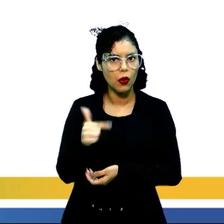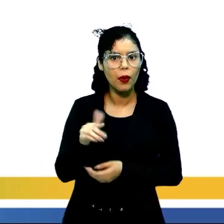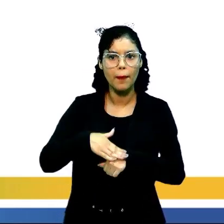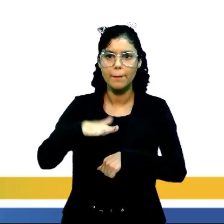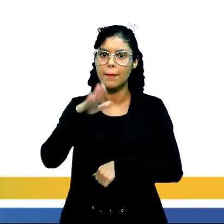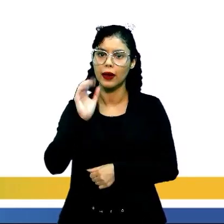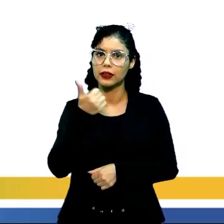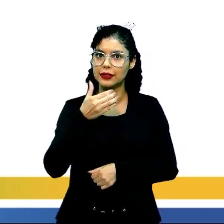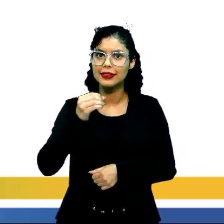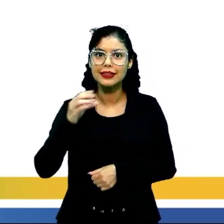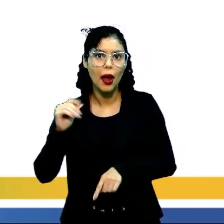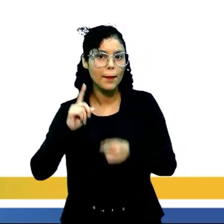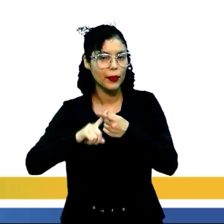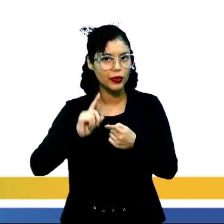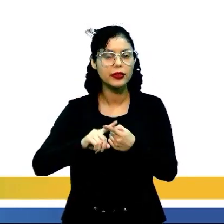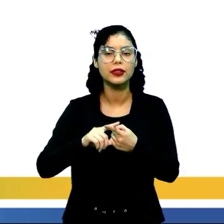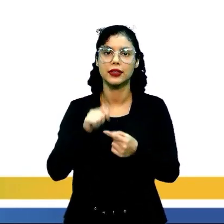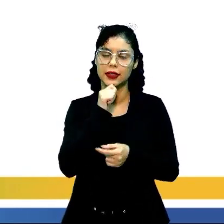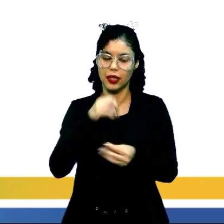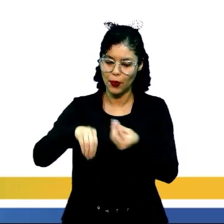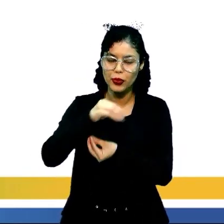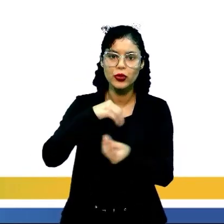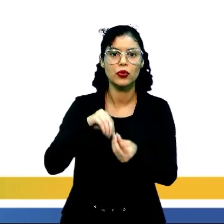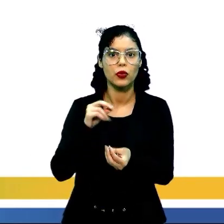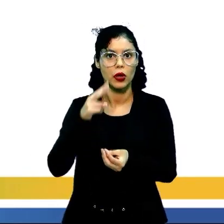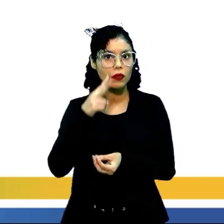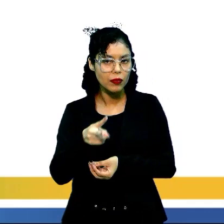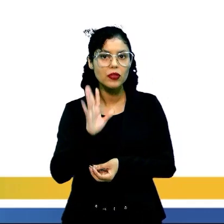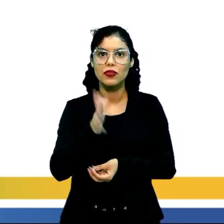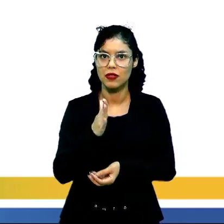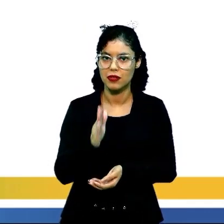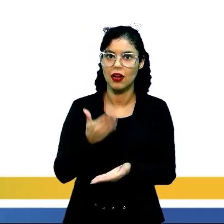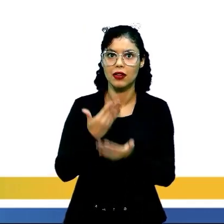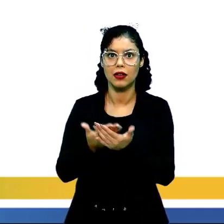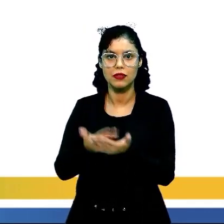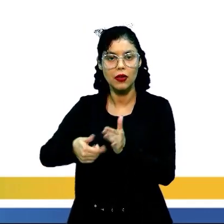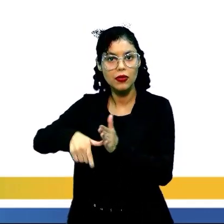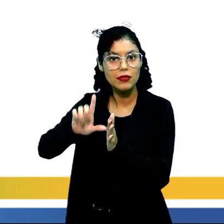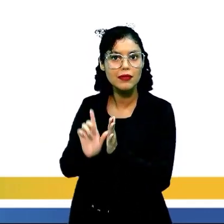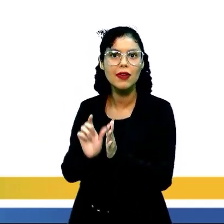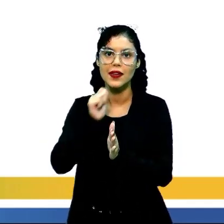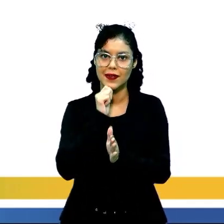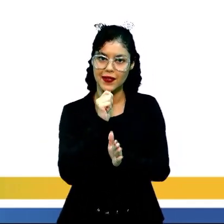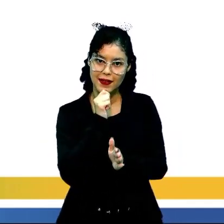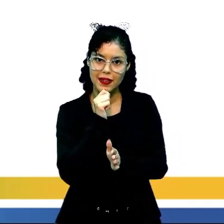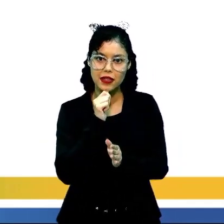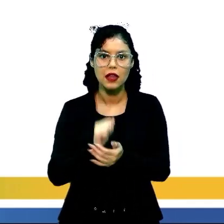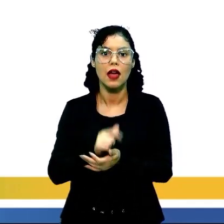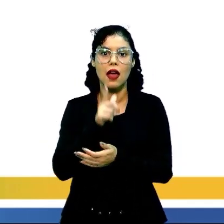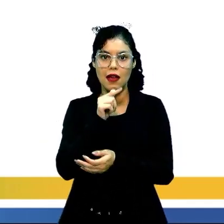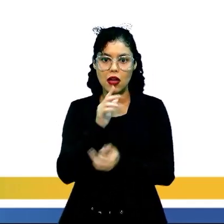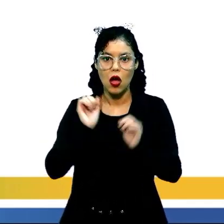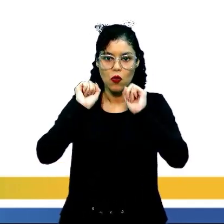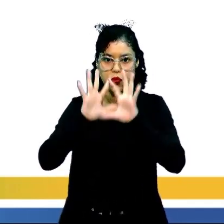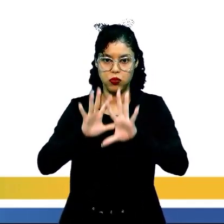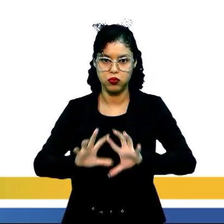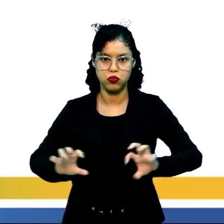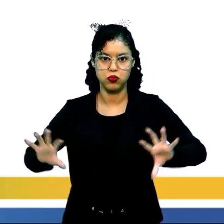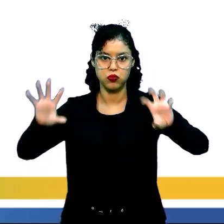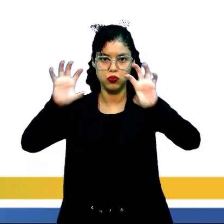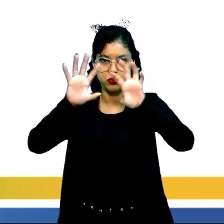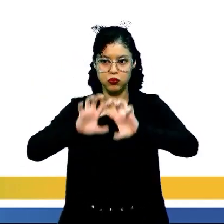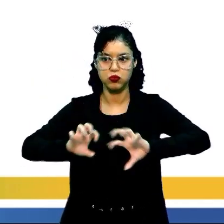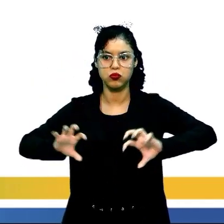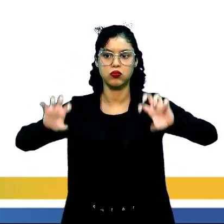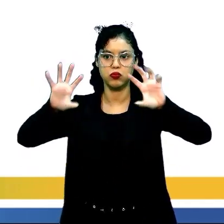mais de 100 graus, porque eu tenho uma mistura, e nós vimos isso nas aulas anteriores. Quando esse líquido entrar em ebulição, ele vai gerar